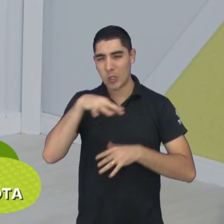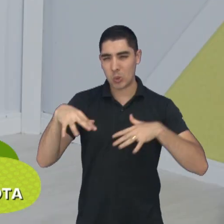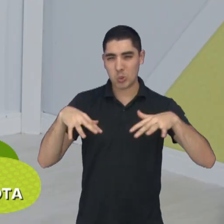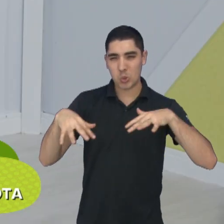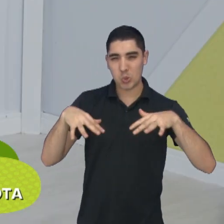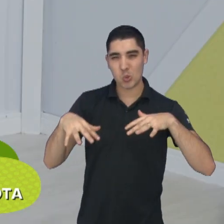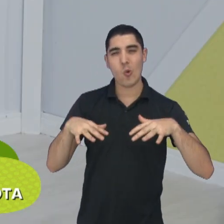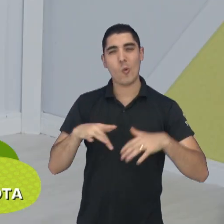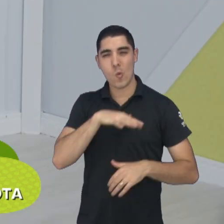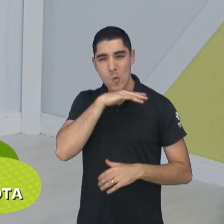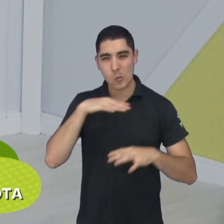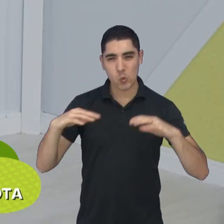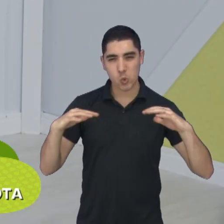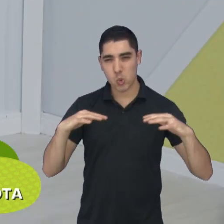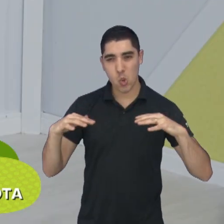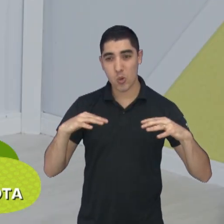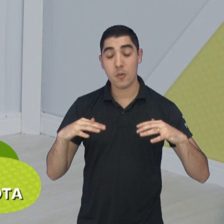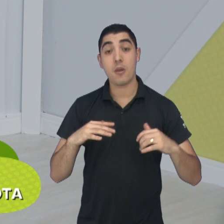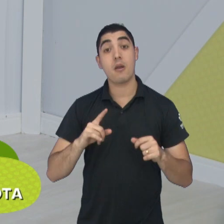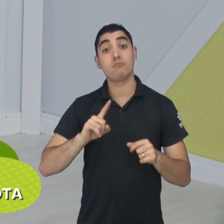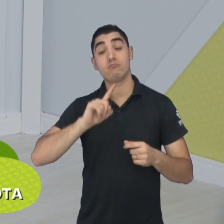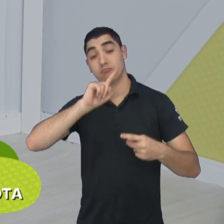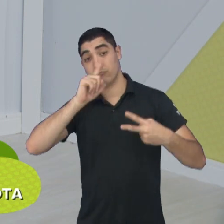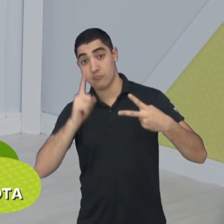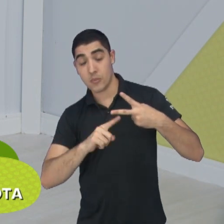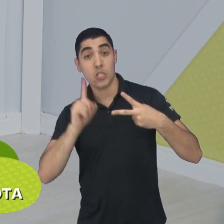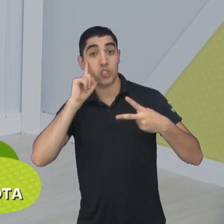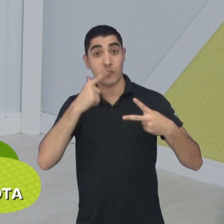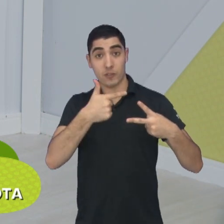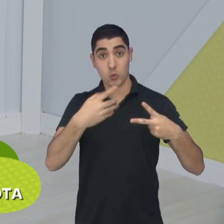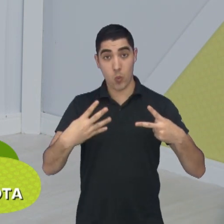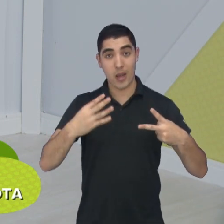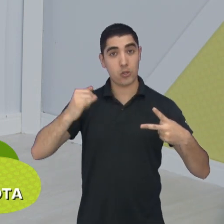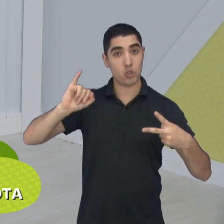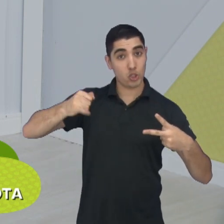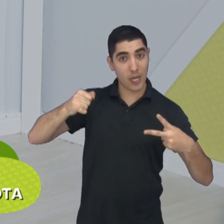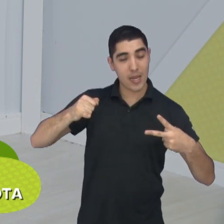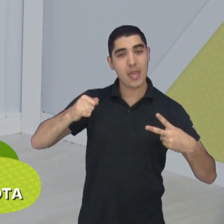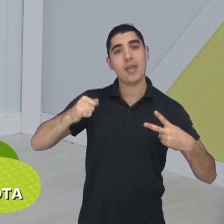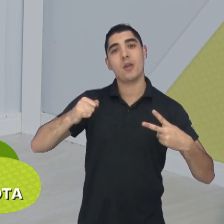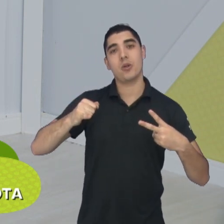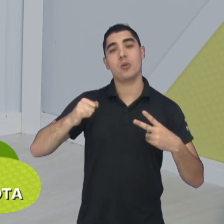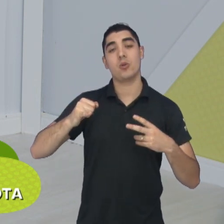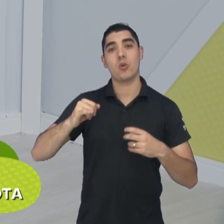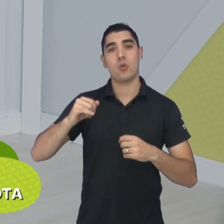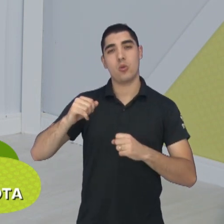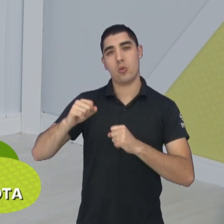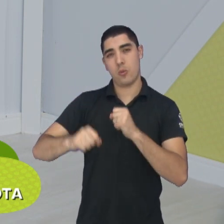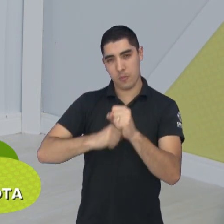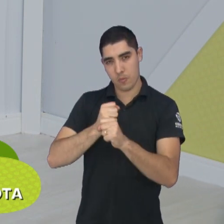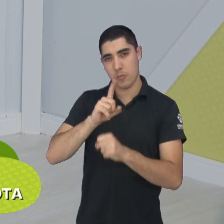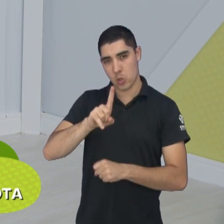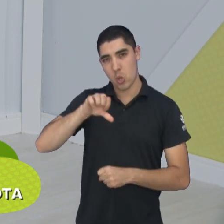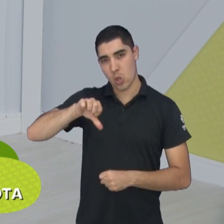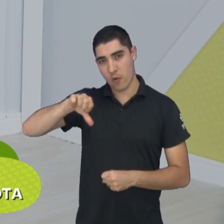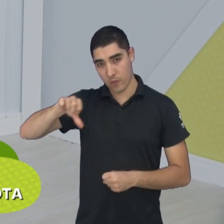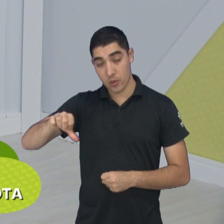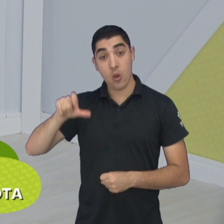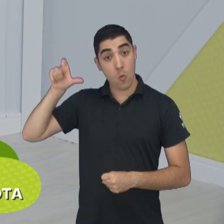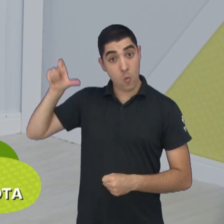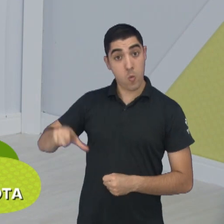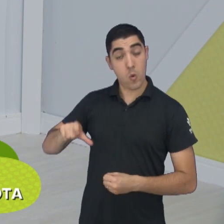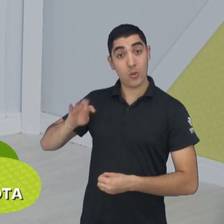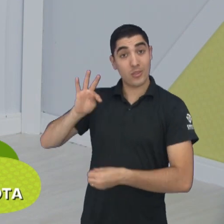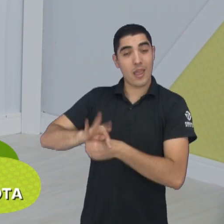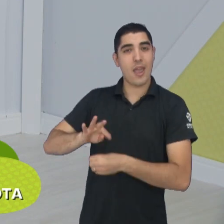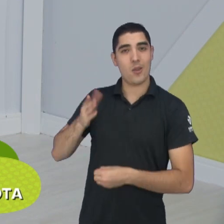disse o Valtencir Vicente no seu site. Agora, no dia 24 de janeiro, na estreia do Paulistão daquele ano, de 1999, Zagallo era o técnico